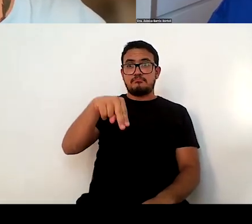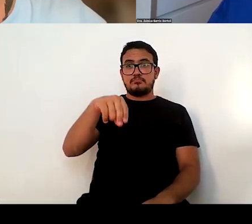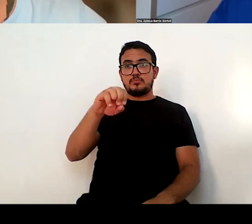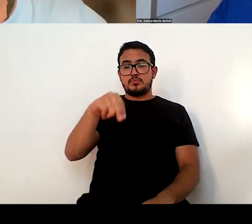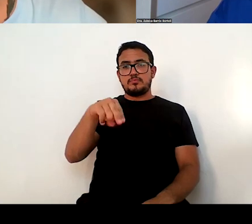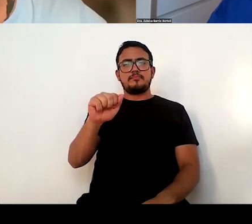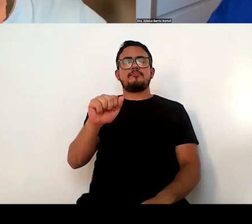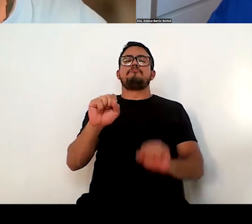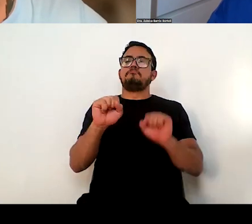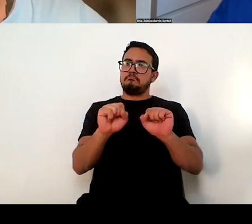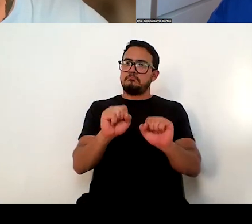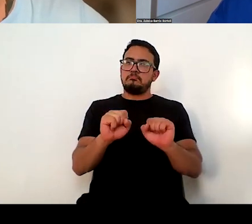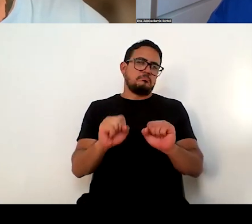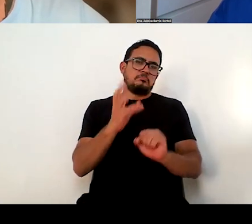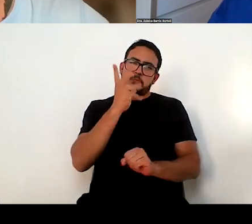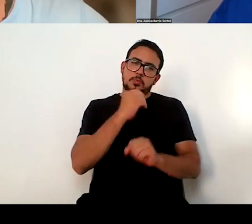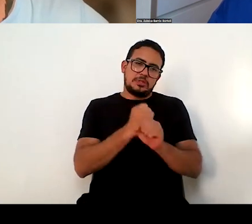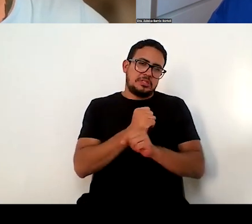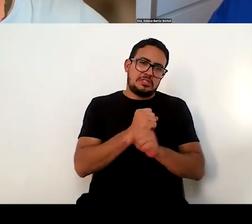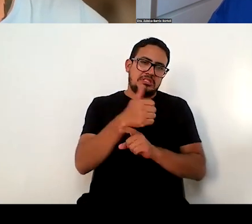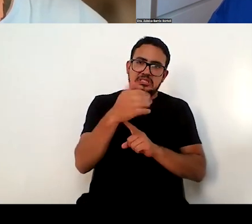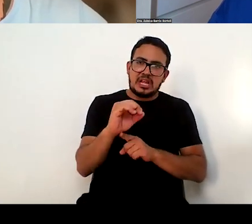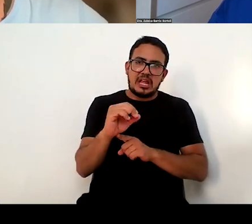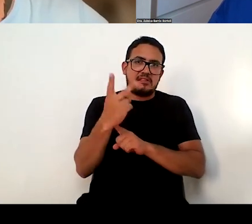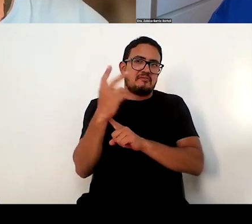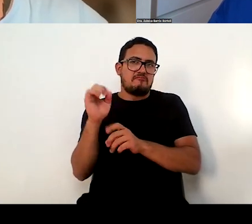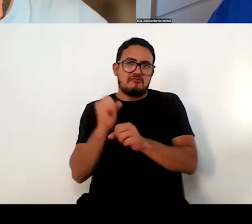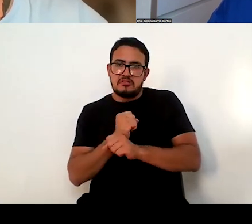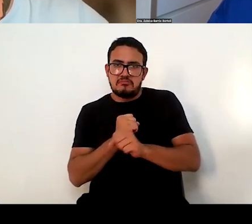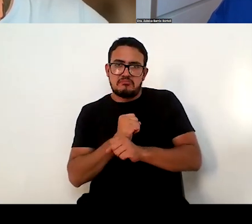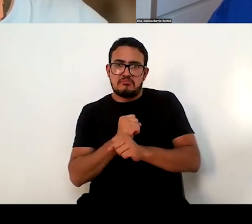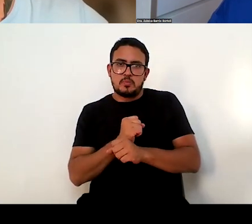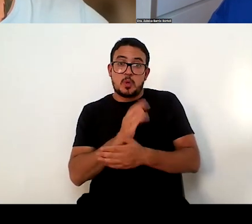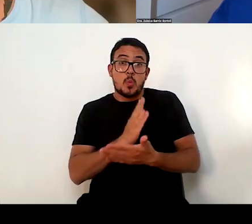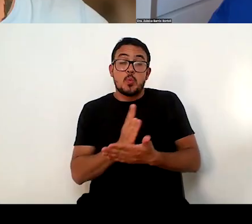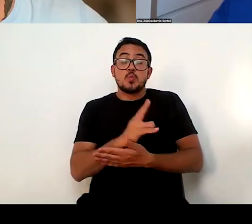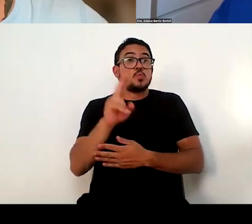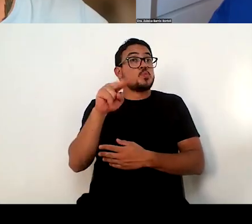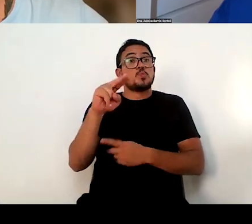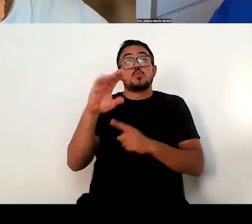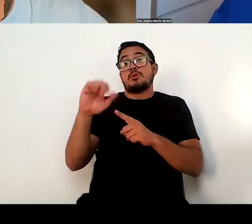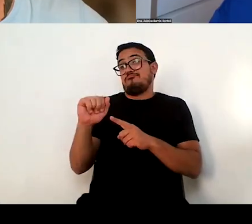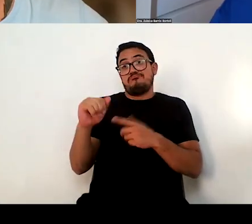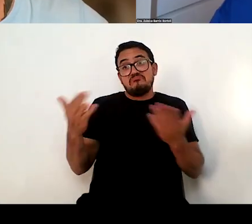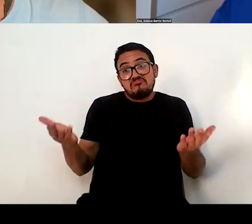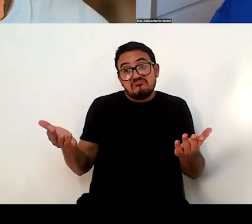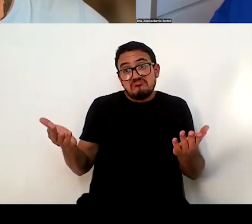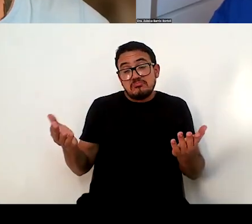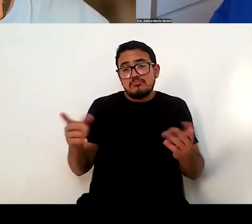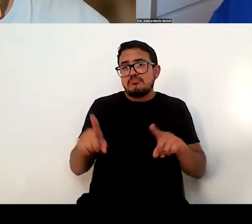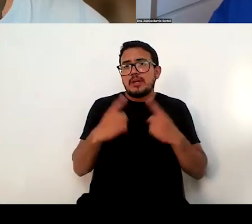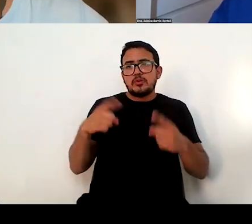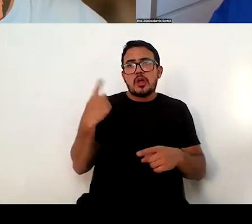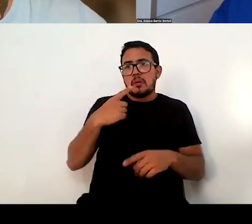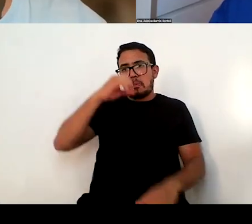pode demorar 10, pode demorar 20 anos, tá? Alguns nunca vão virar, mas a gente não sabe, não tem como saber qual vai virar e